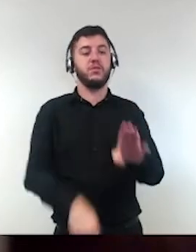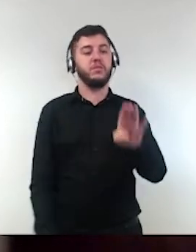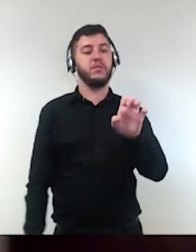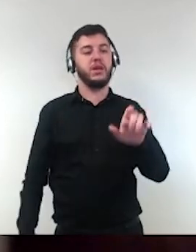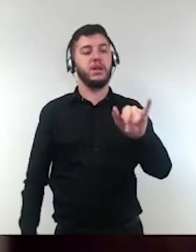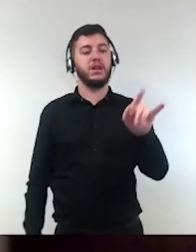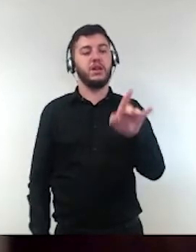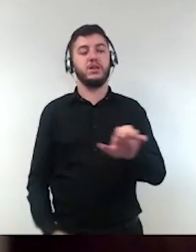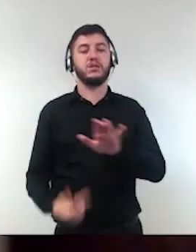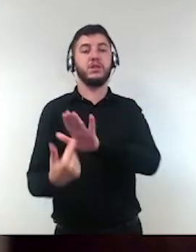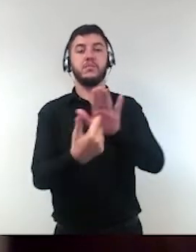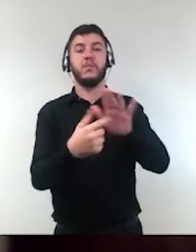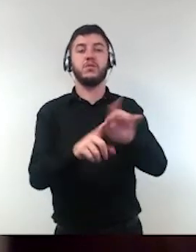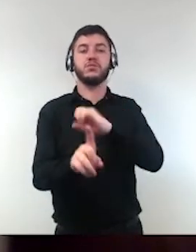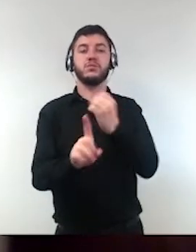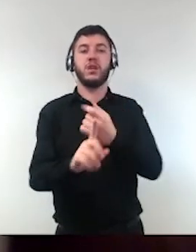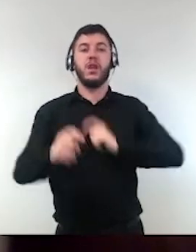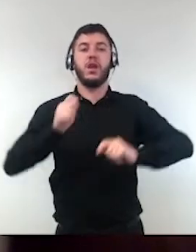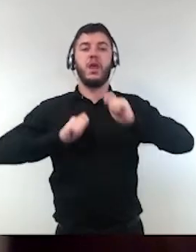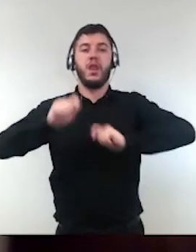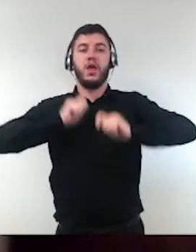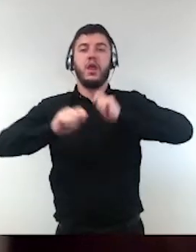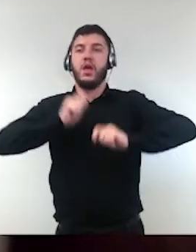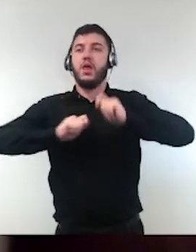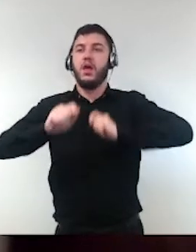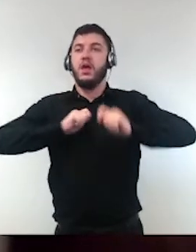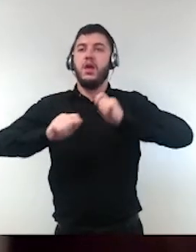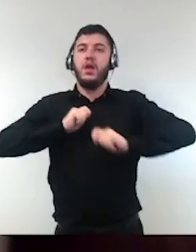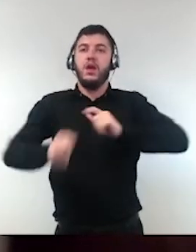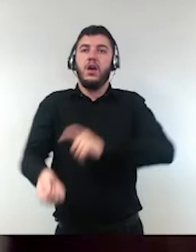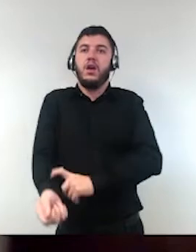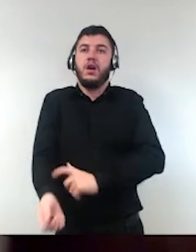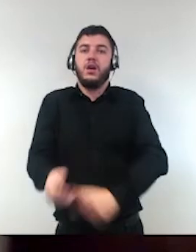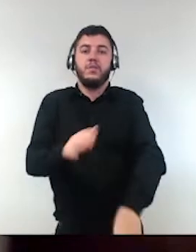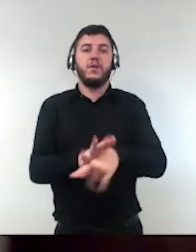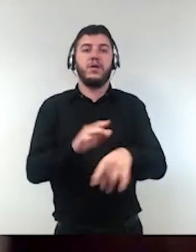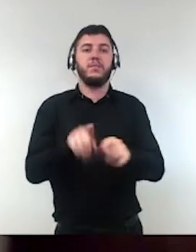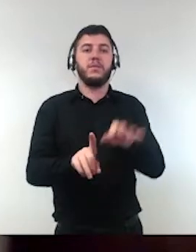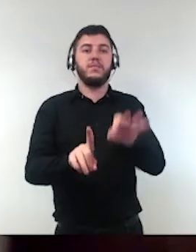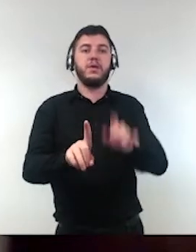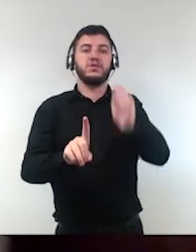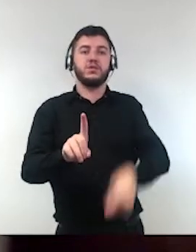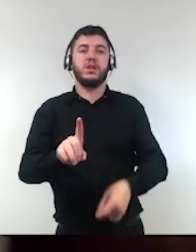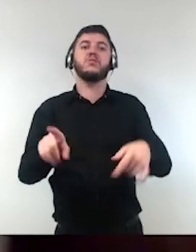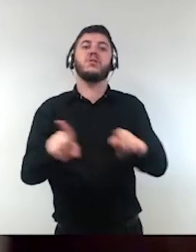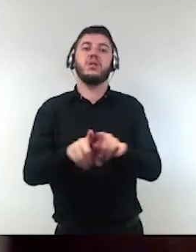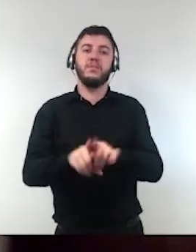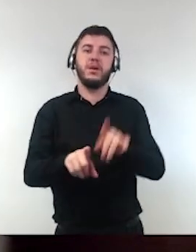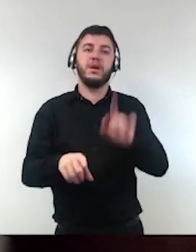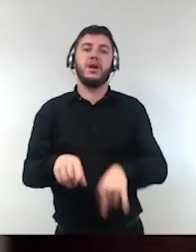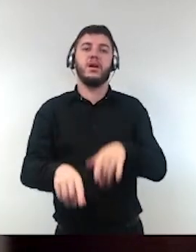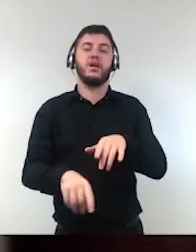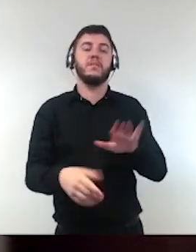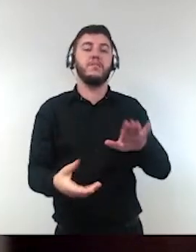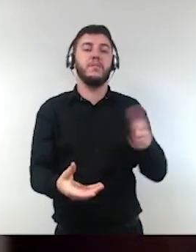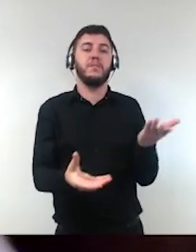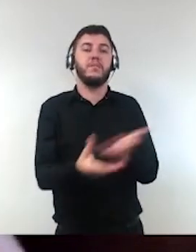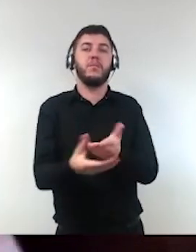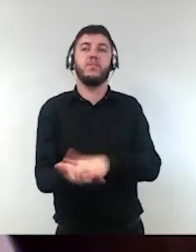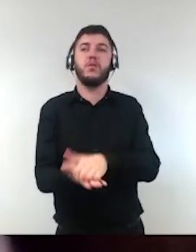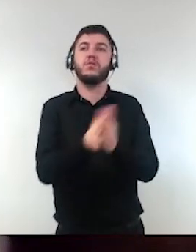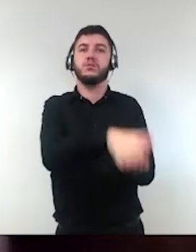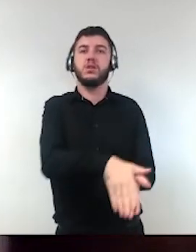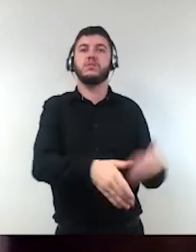grande ansiedade da sociedade e a ansiedade da magistratura brasileira é o tempo de processo. Então, nós ainda